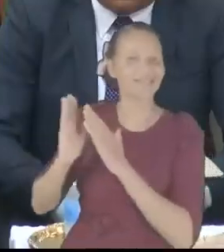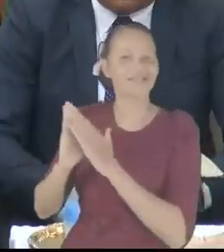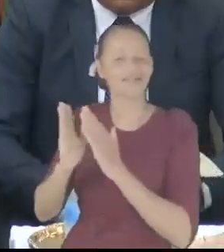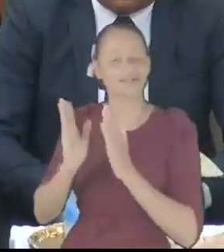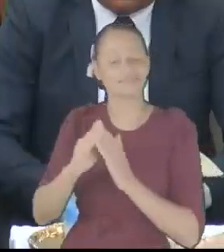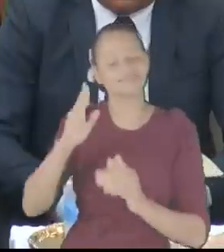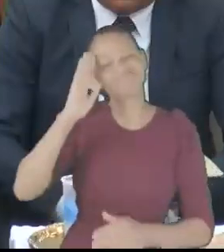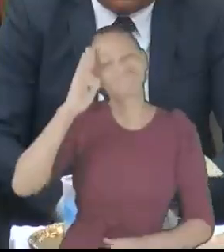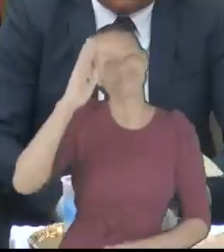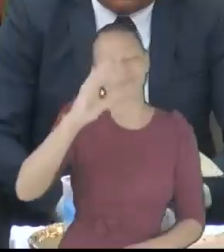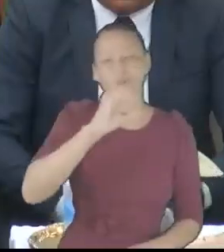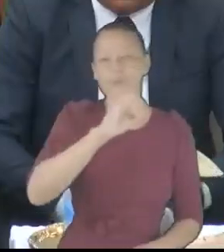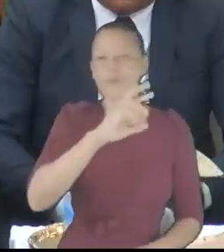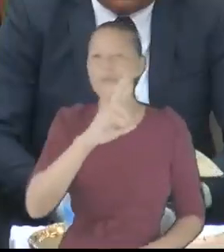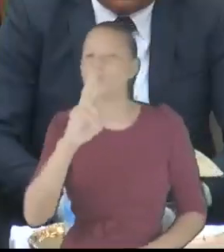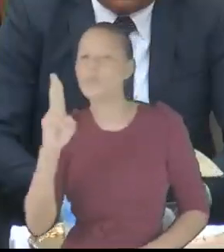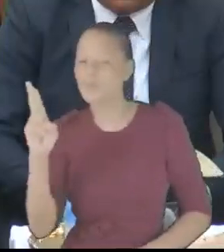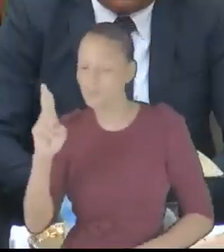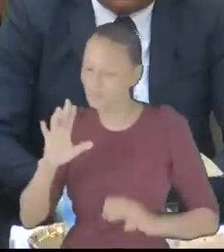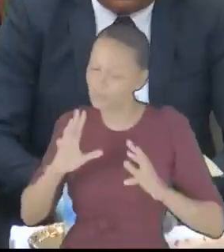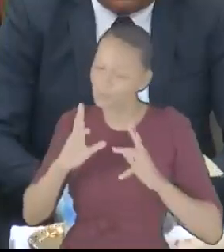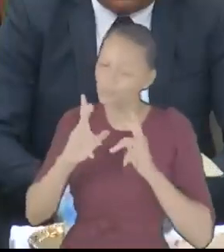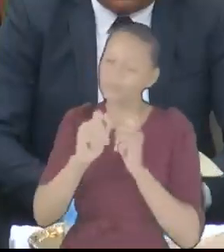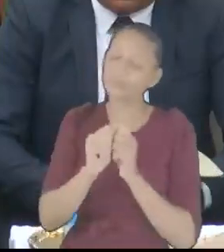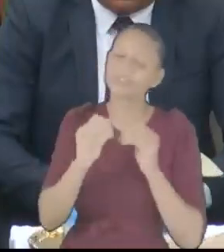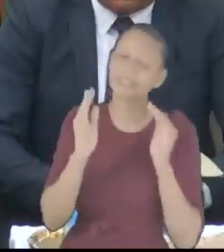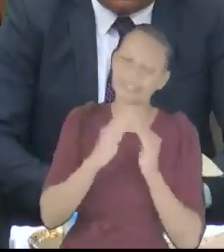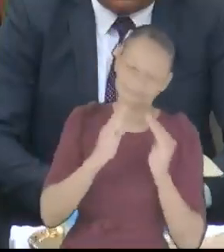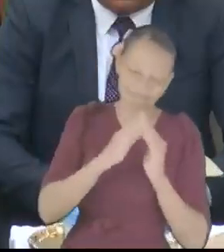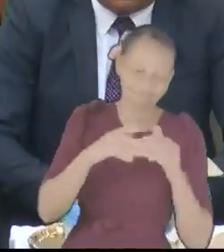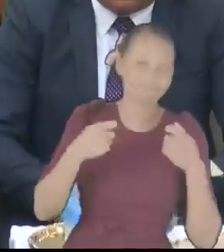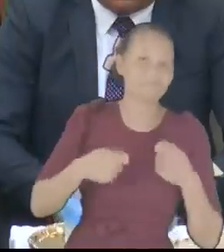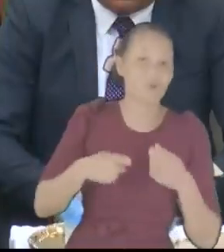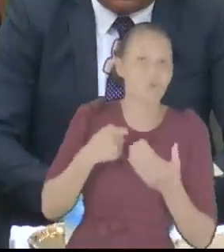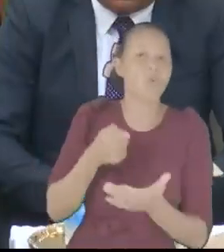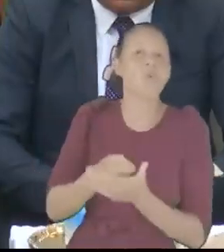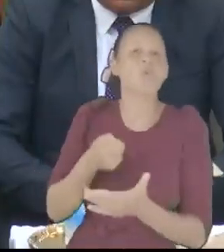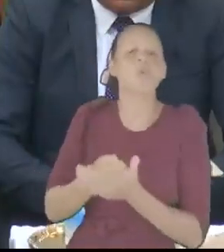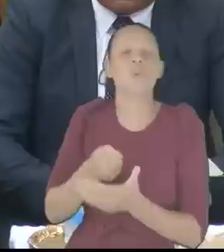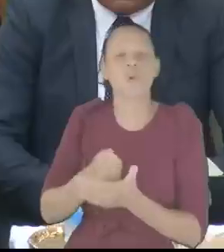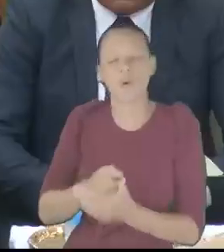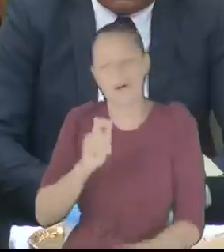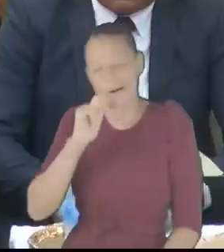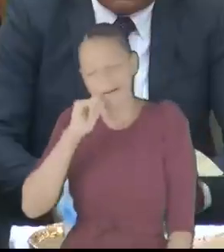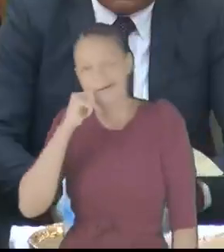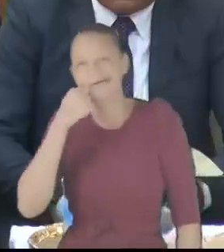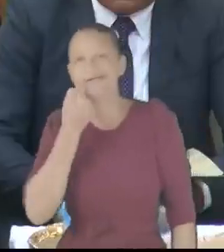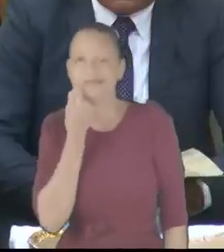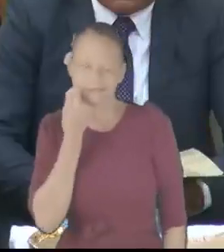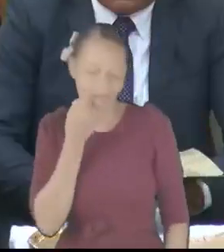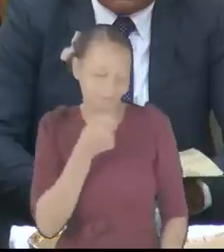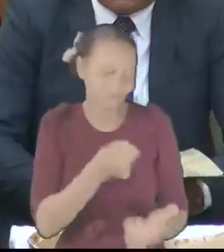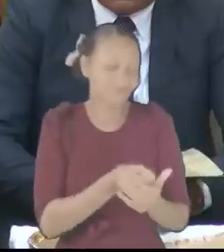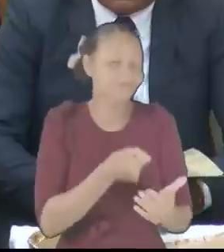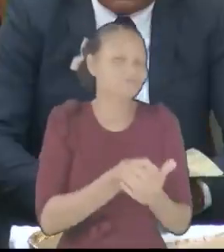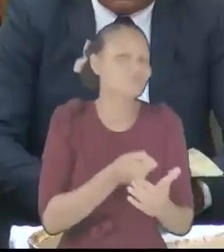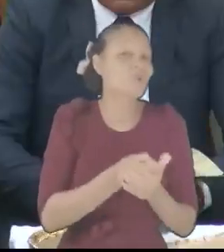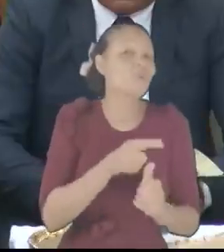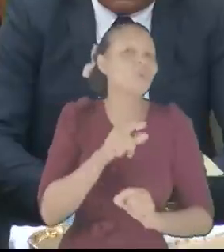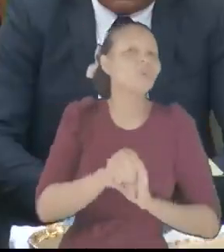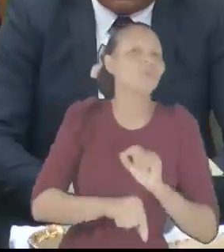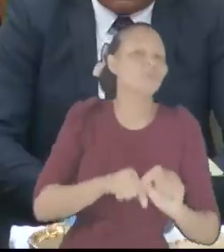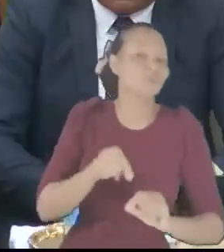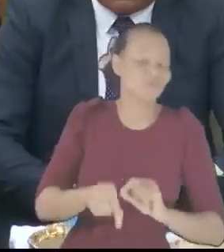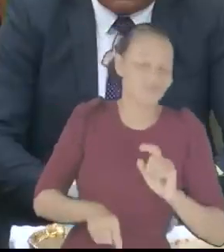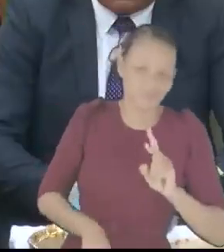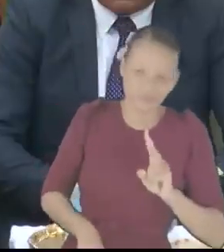no Oriente, que toda casa tem que ter obrigatoriamente pão, e obrigatoriamente o que, meus amados